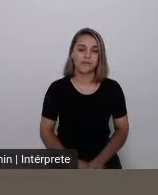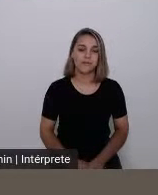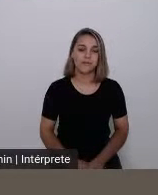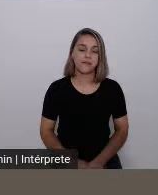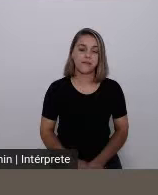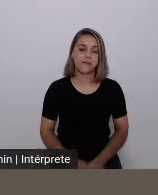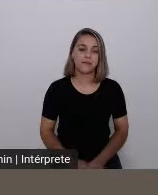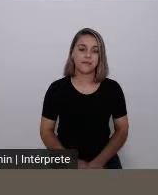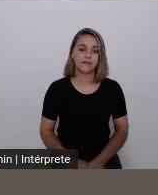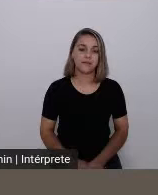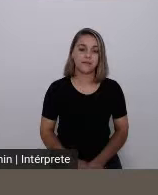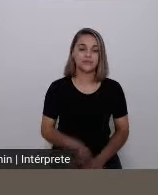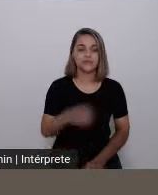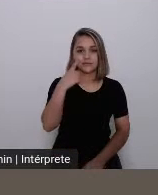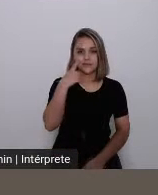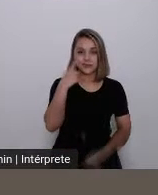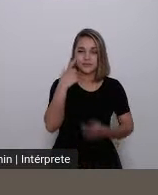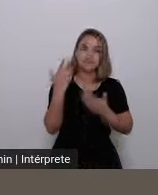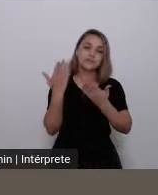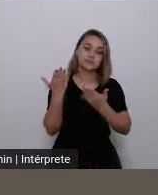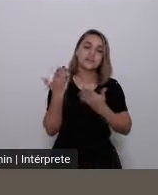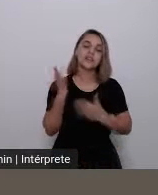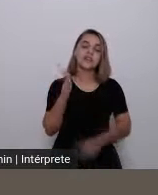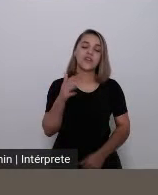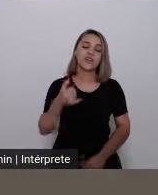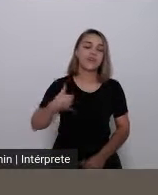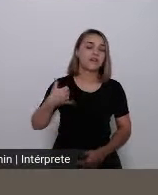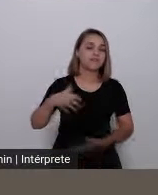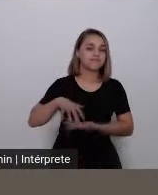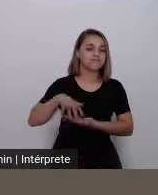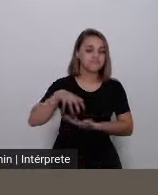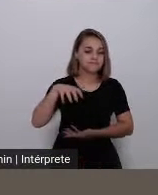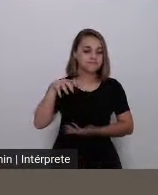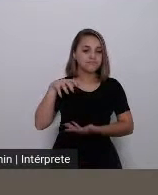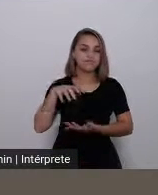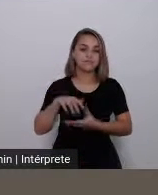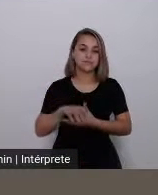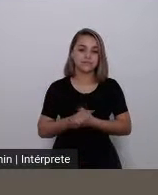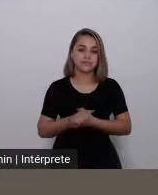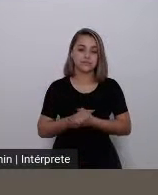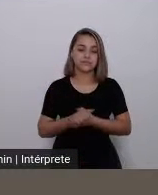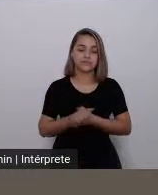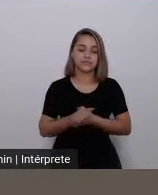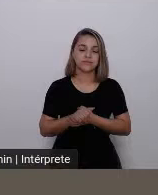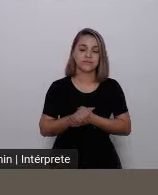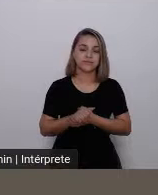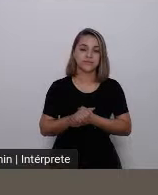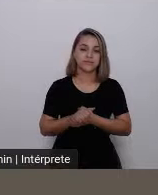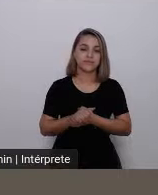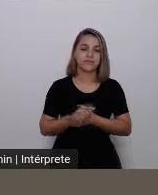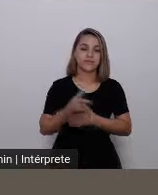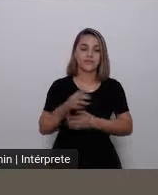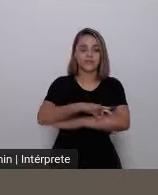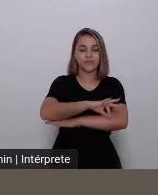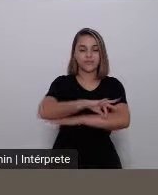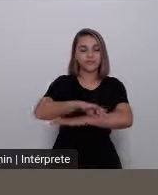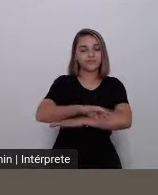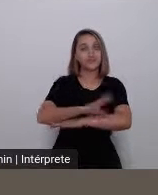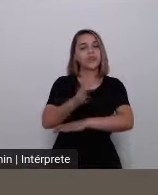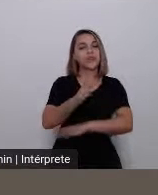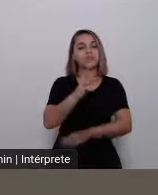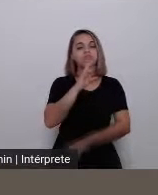Ou essa aqui, já um Oswald já mais velho, fotografado pelo Gregory Warshawski, um arquiteto que o Oswald já conhece